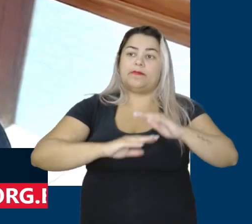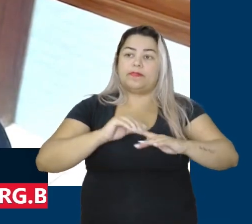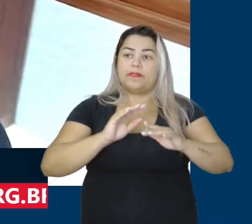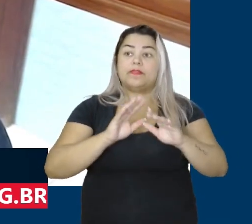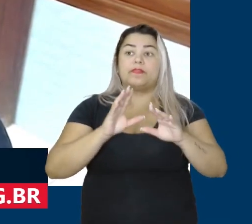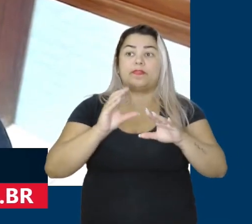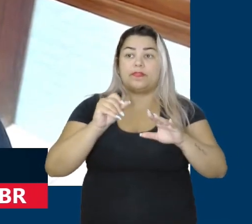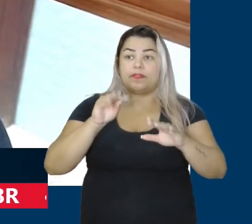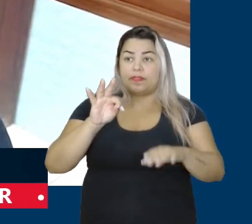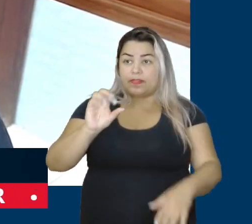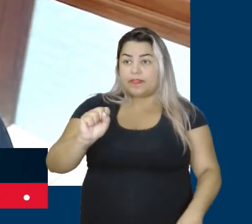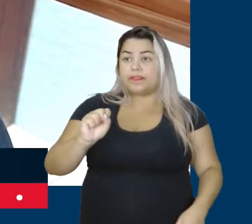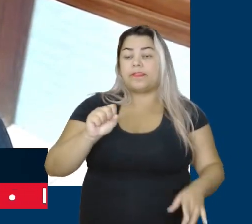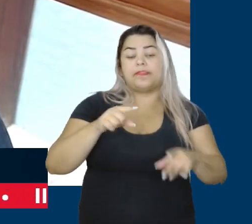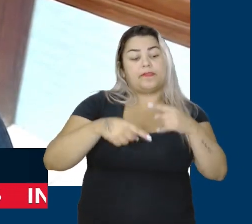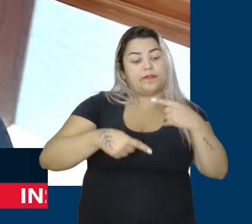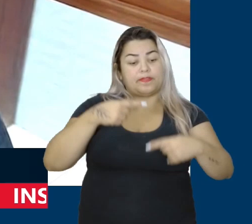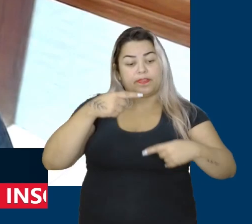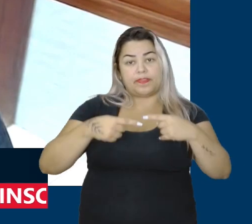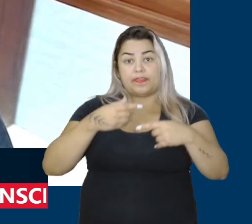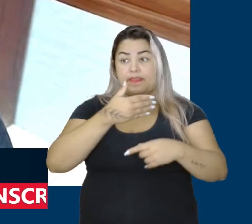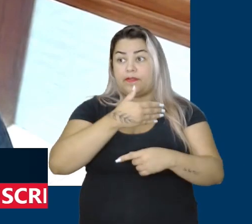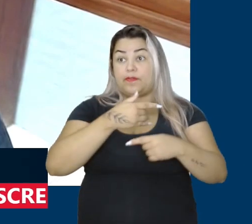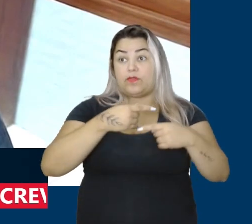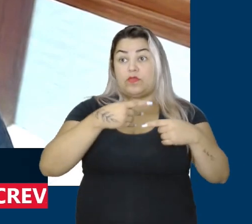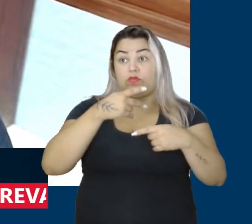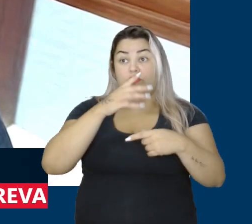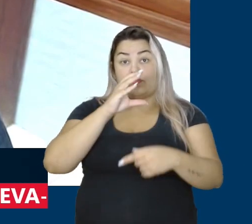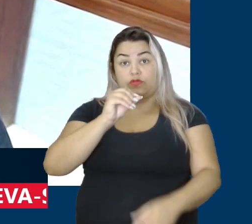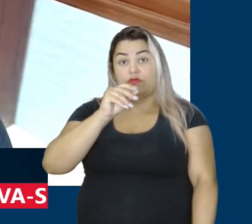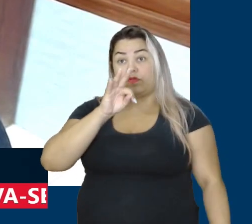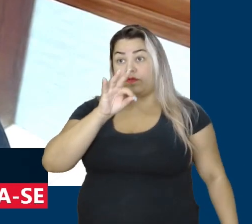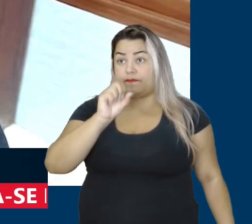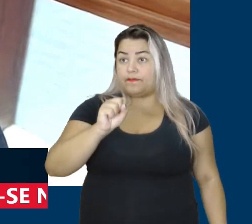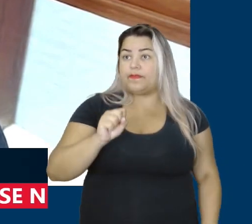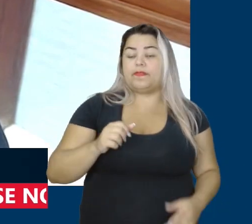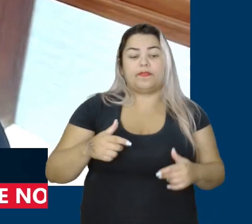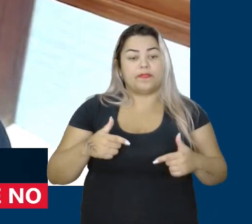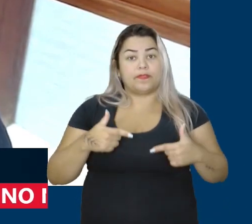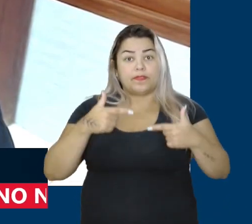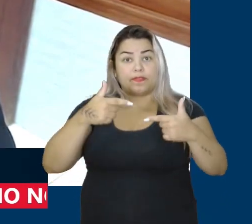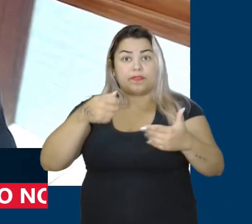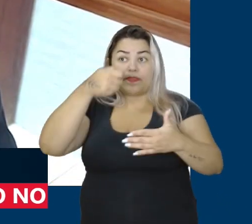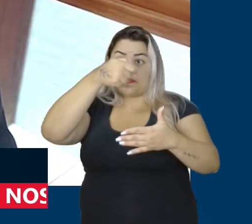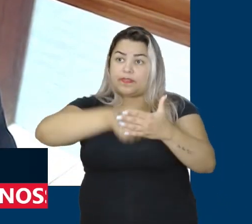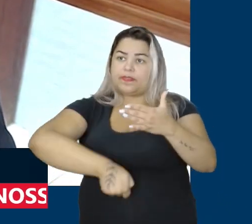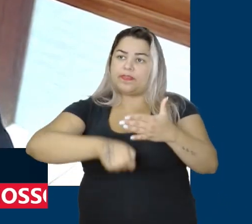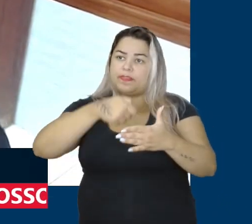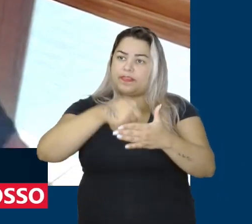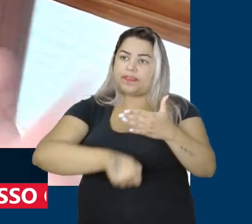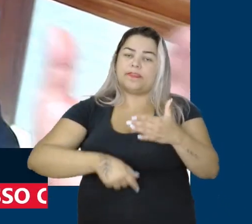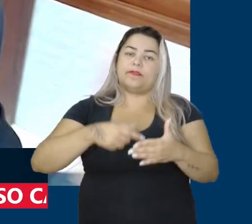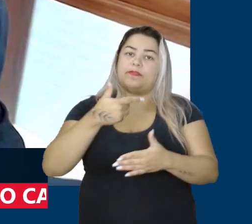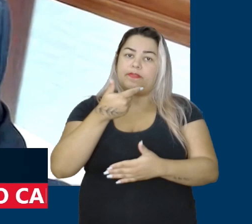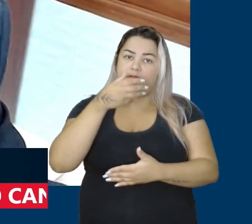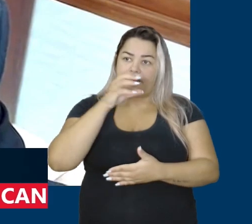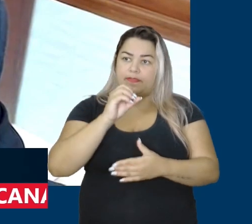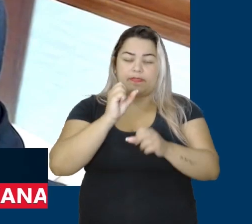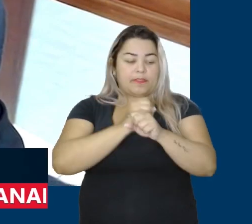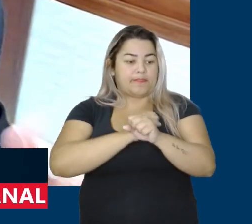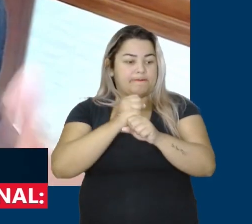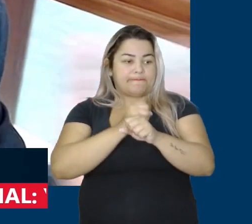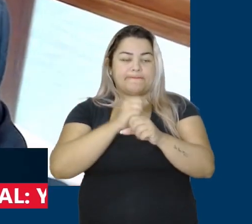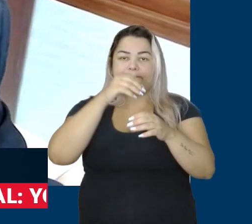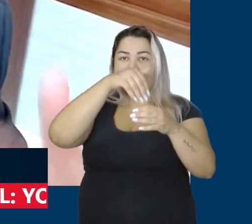cotas, né? A política de cotas agora, que foi uma luta, né? Completou 10 anos, e nós não votamos o